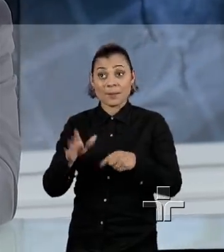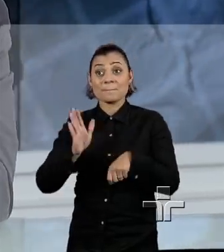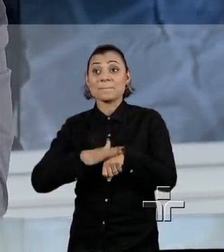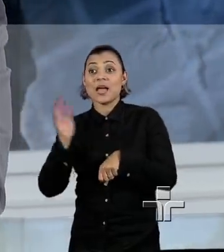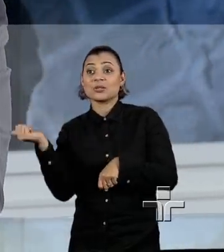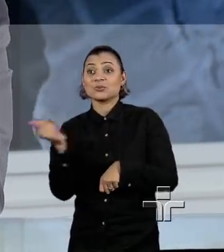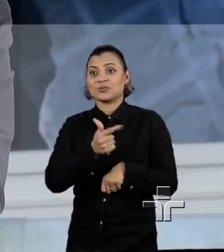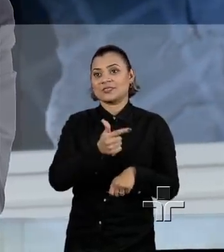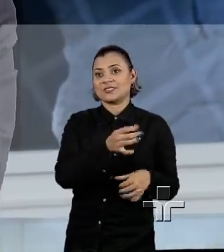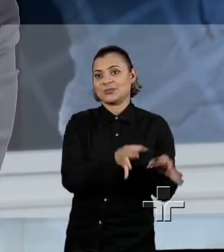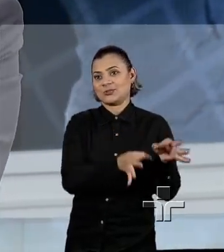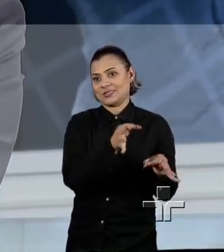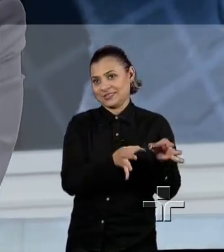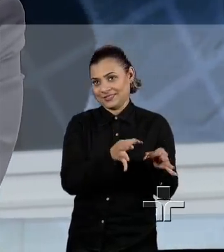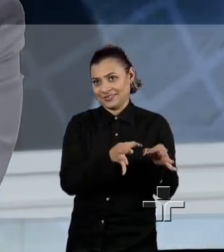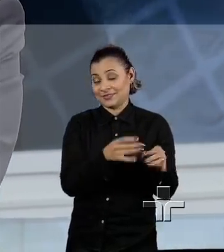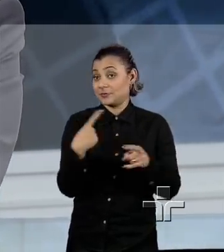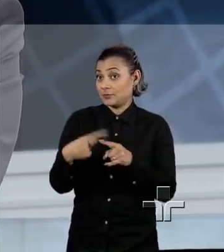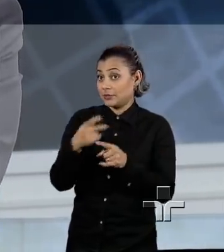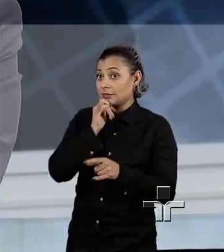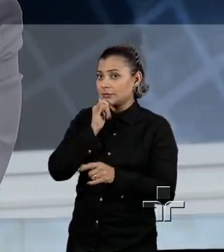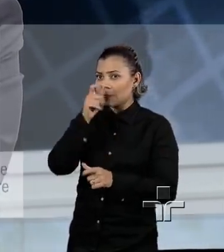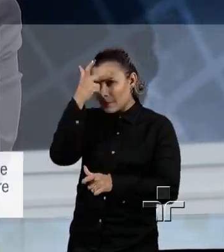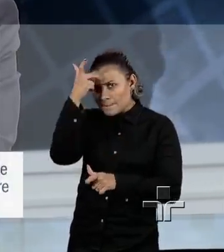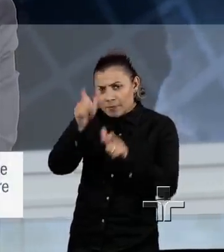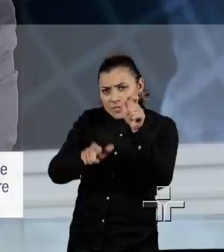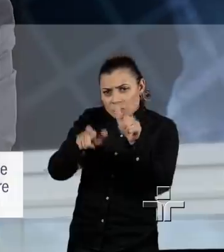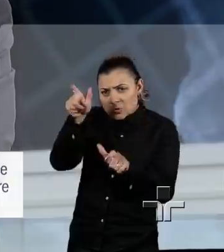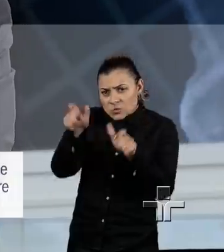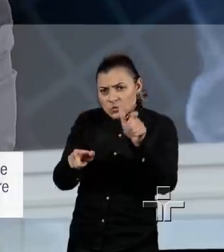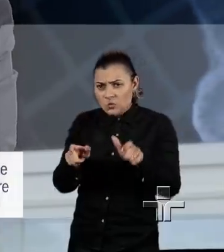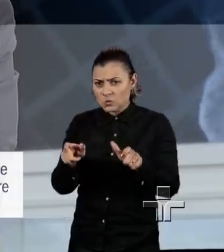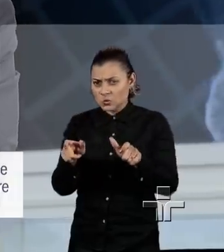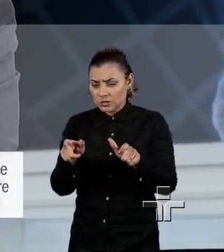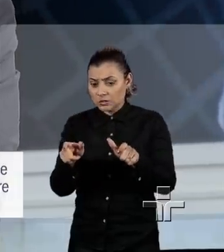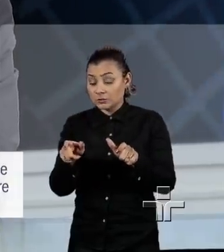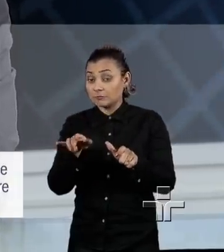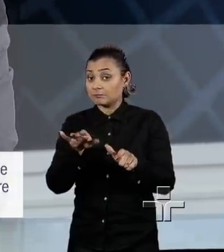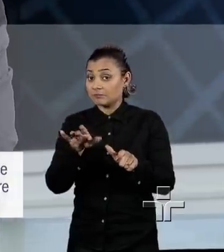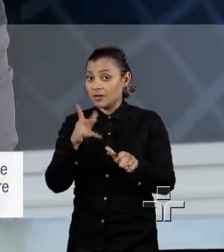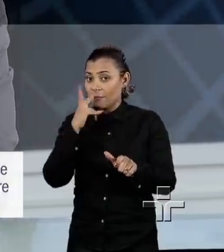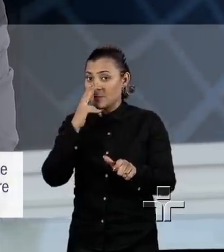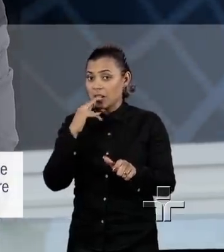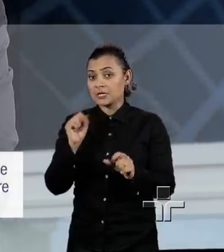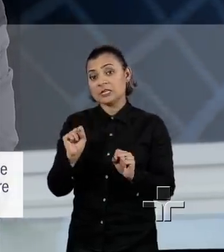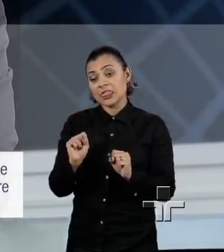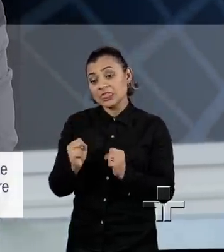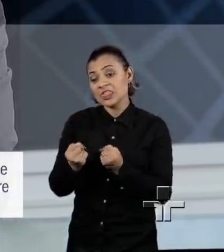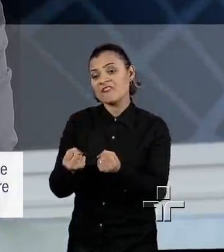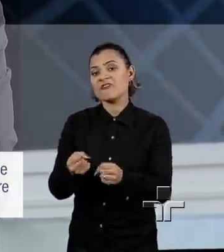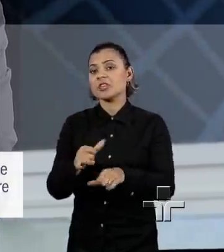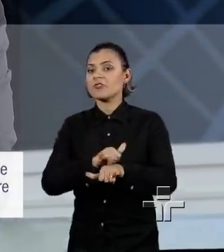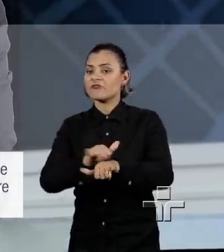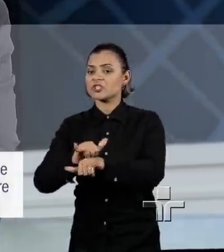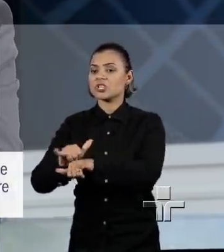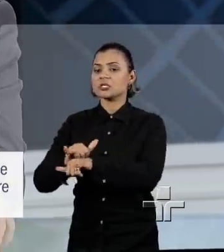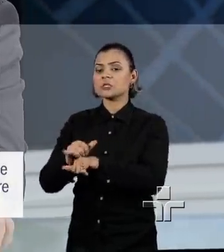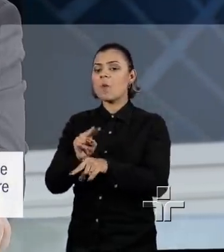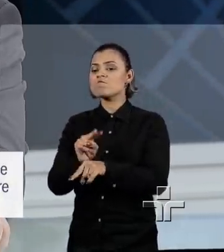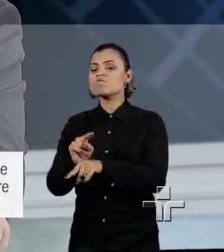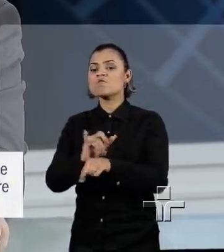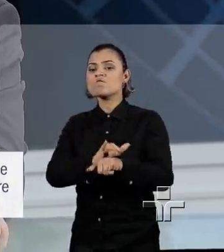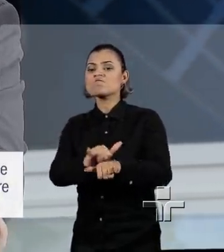porque as pessoas que se usou isso para defender uma operação ou